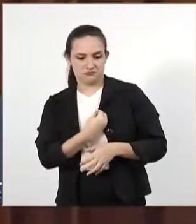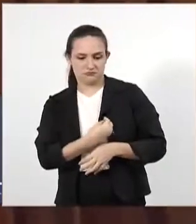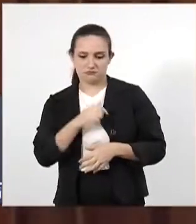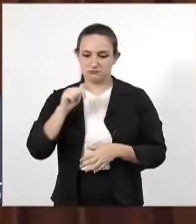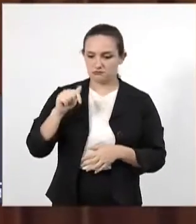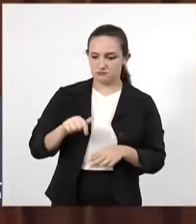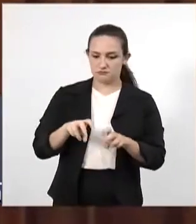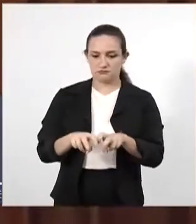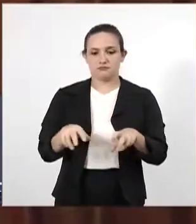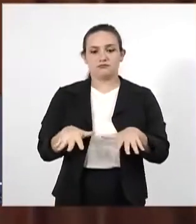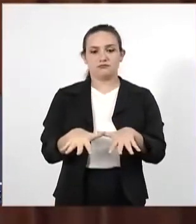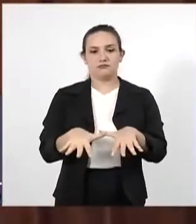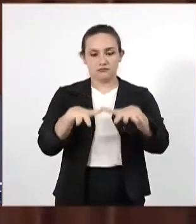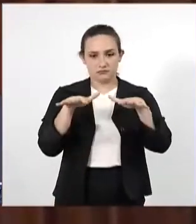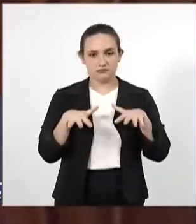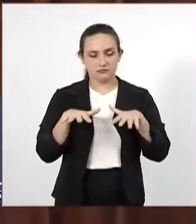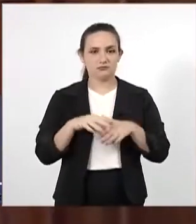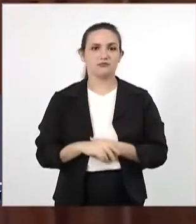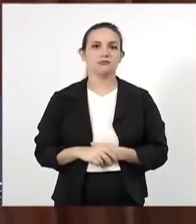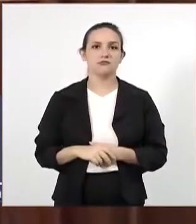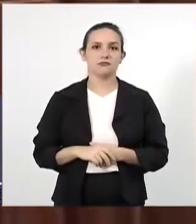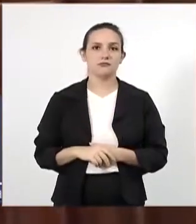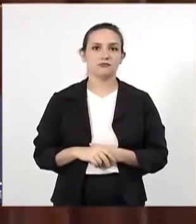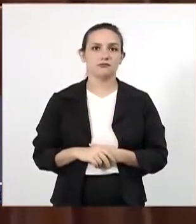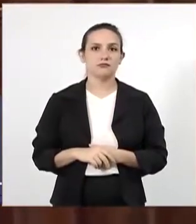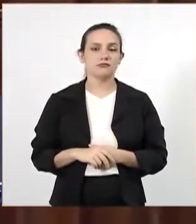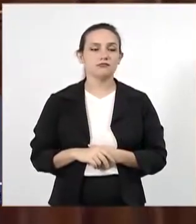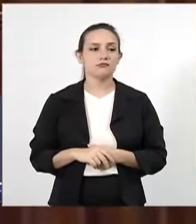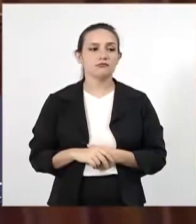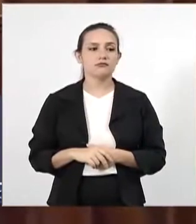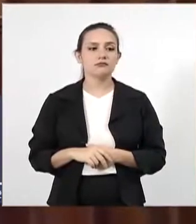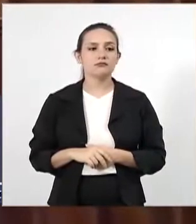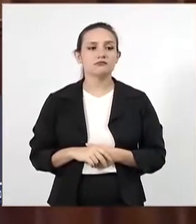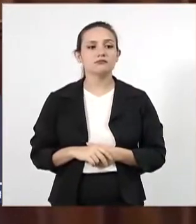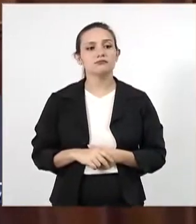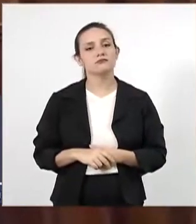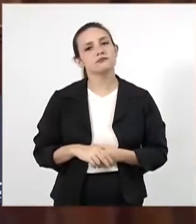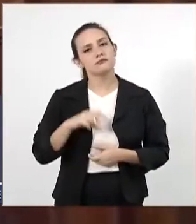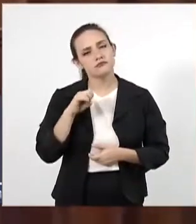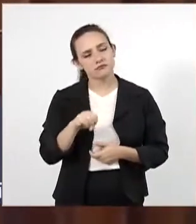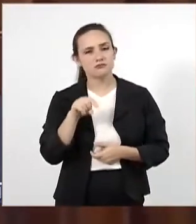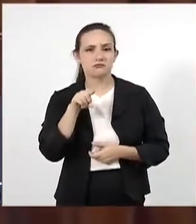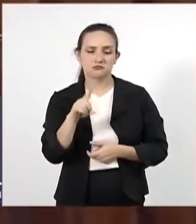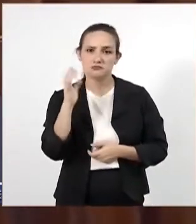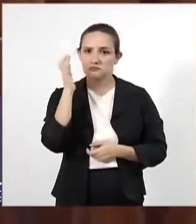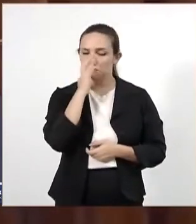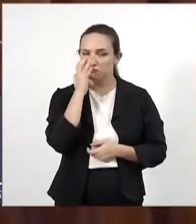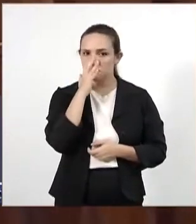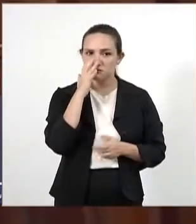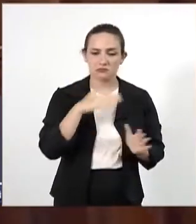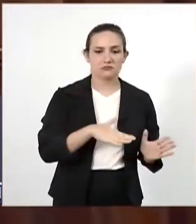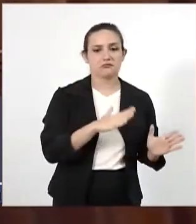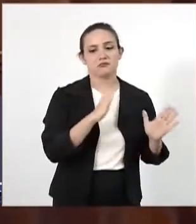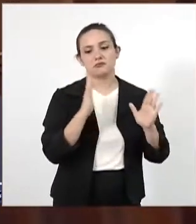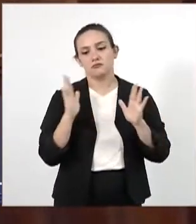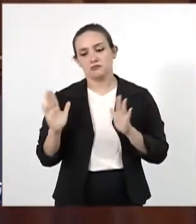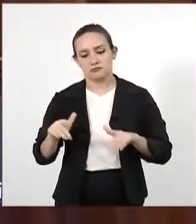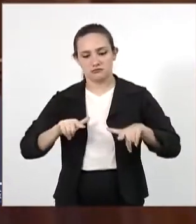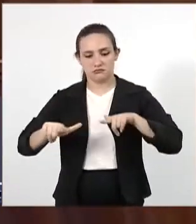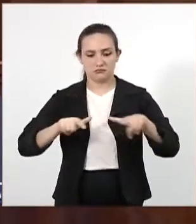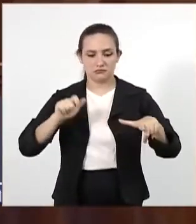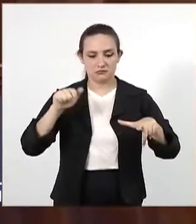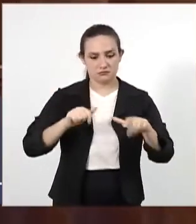neste plenário, aqueles que acompanham o trabalho desta casa pela TV